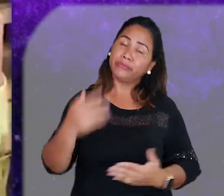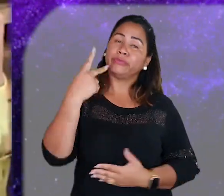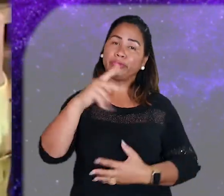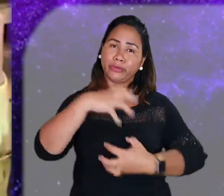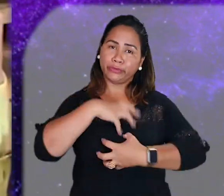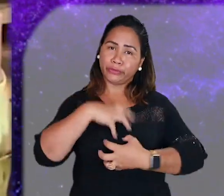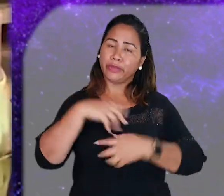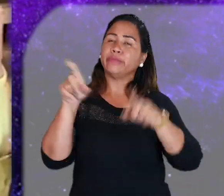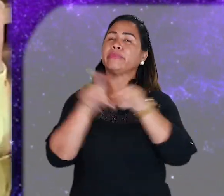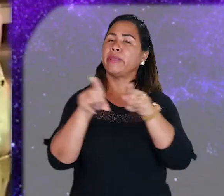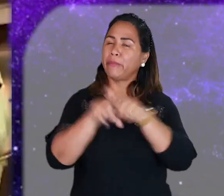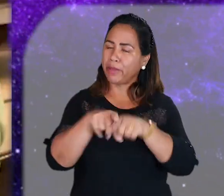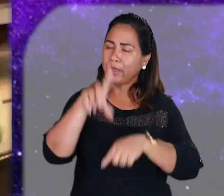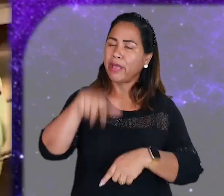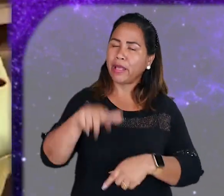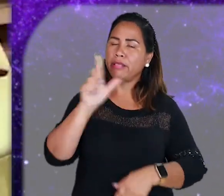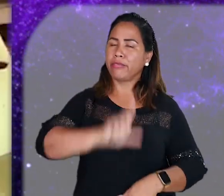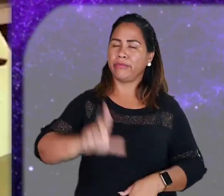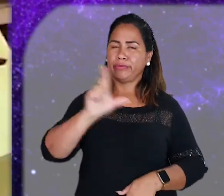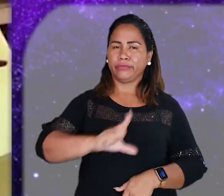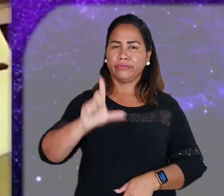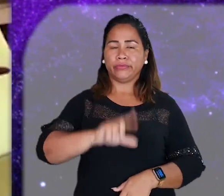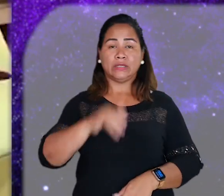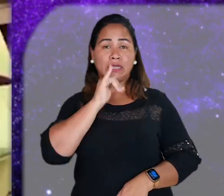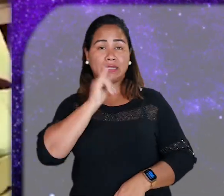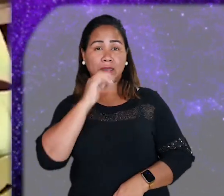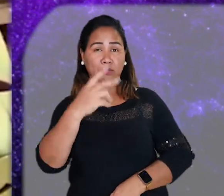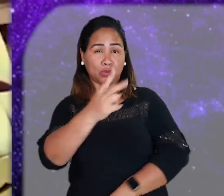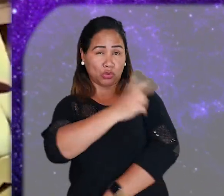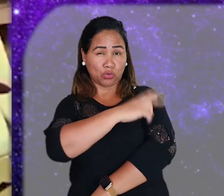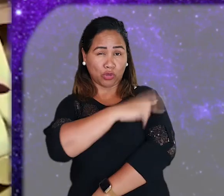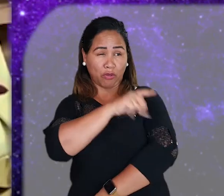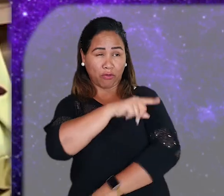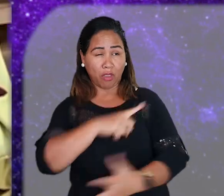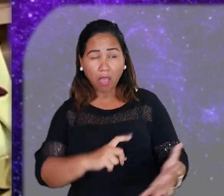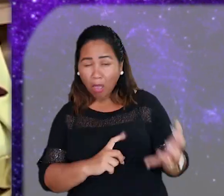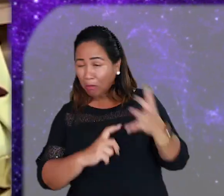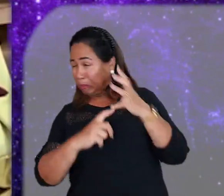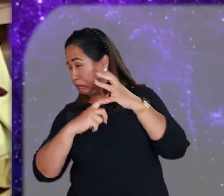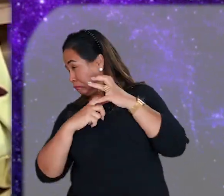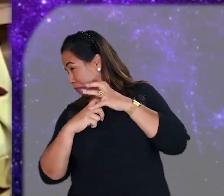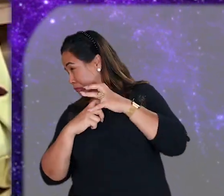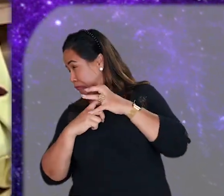aqui também é o teu chefe te trata